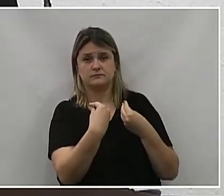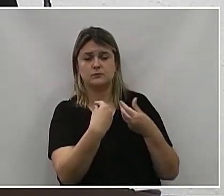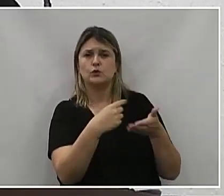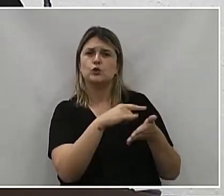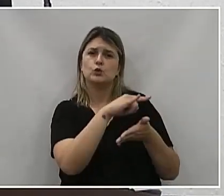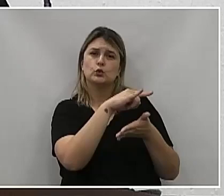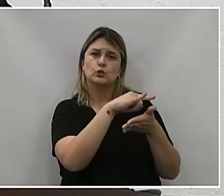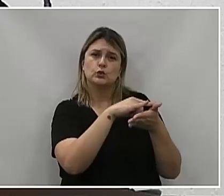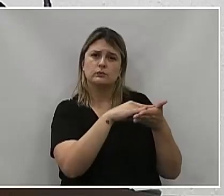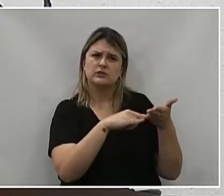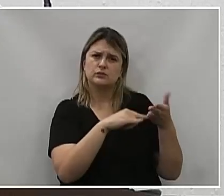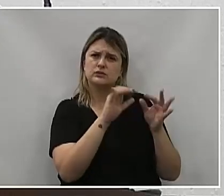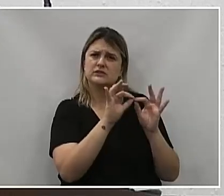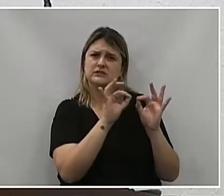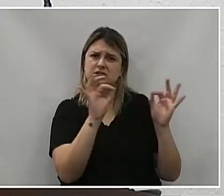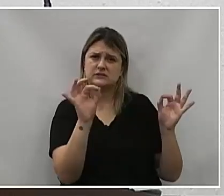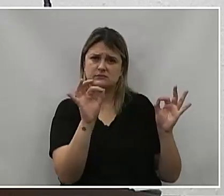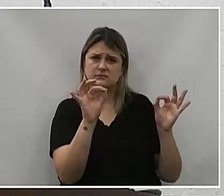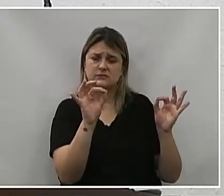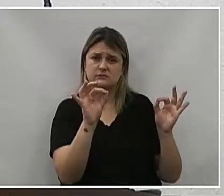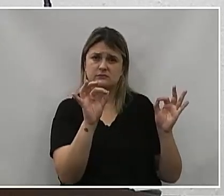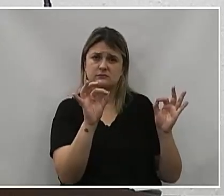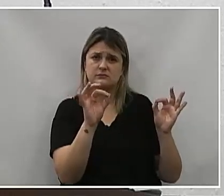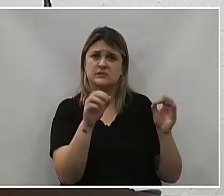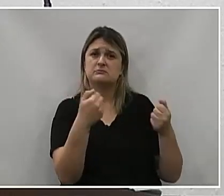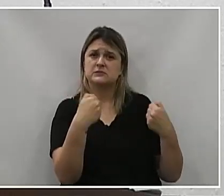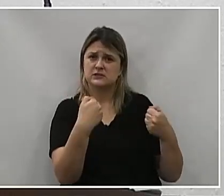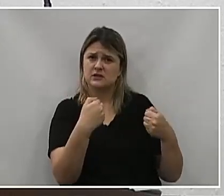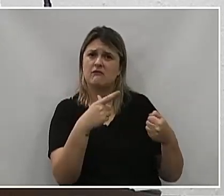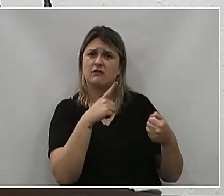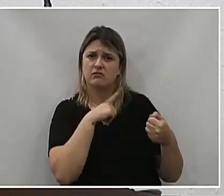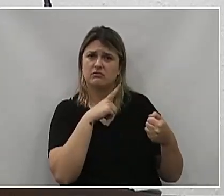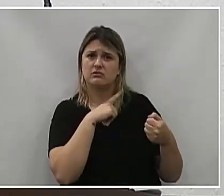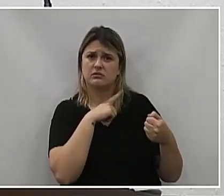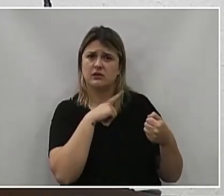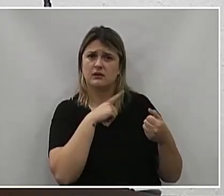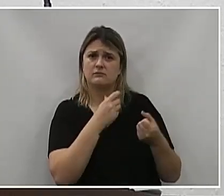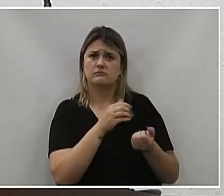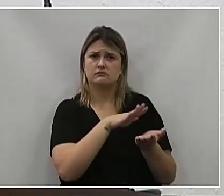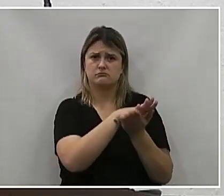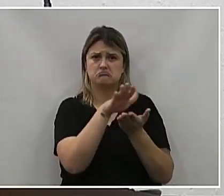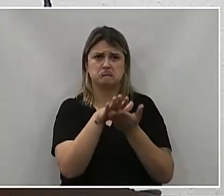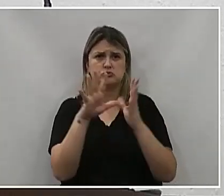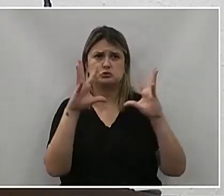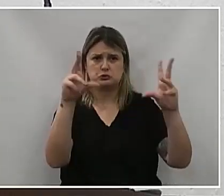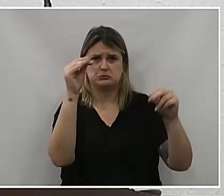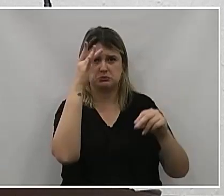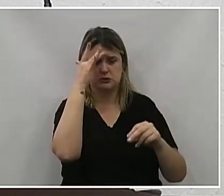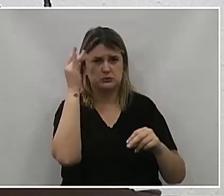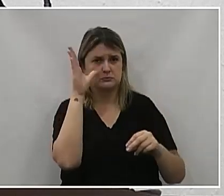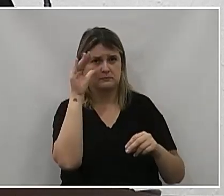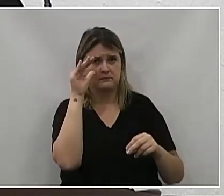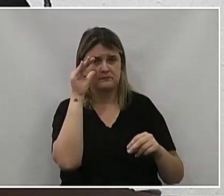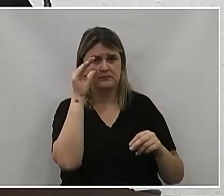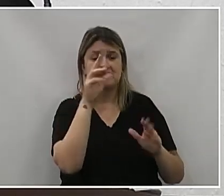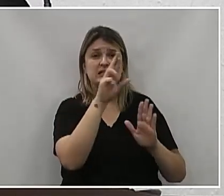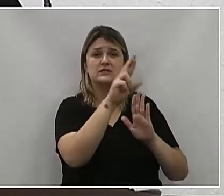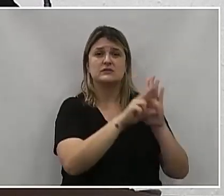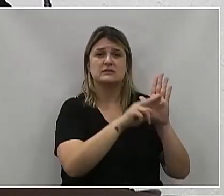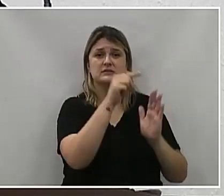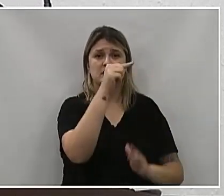um documento simples que já deveria estar a público. A